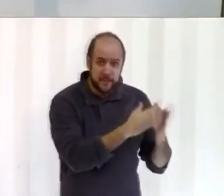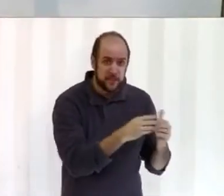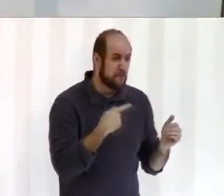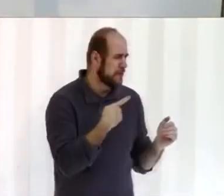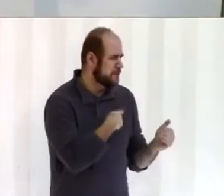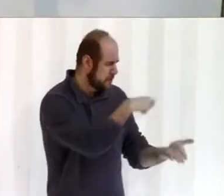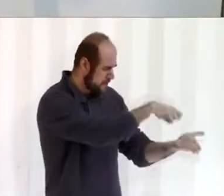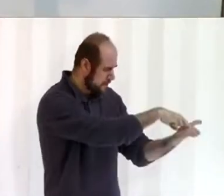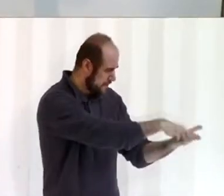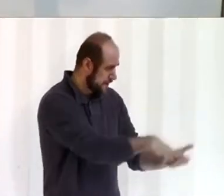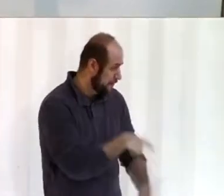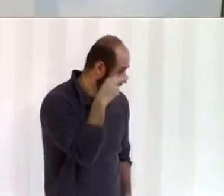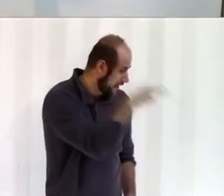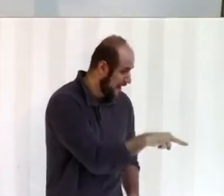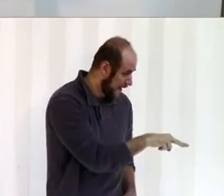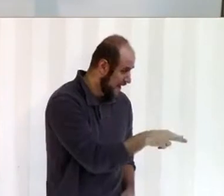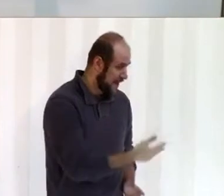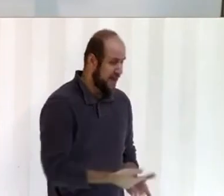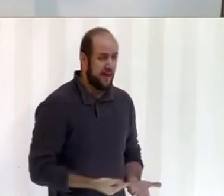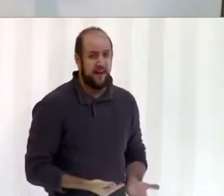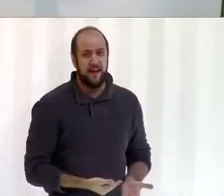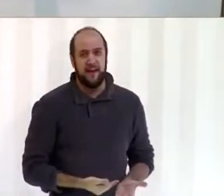joelhos orando.